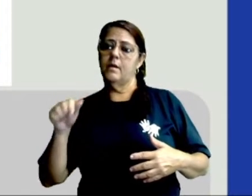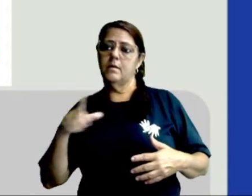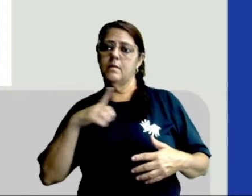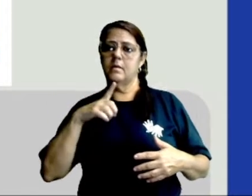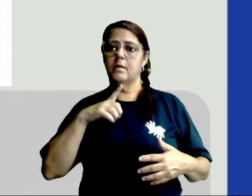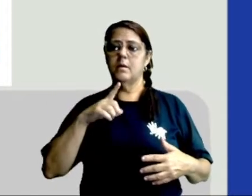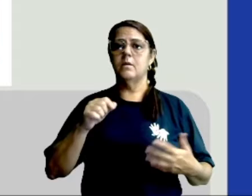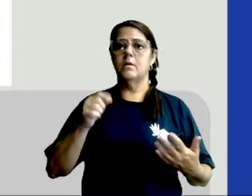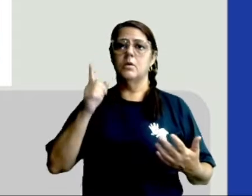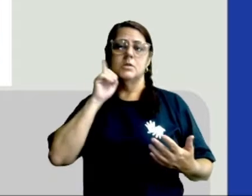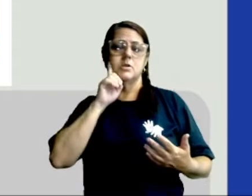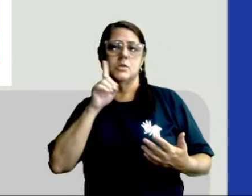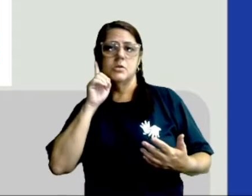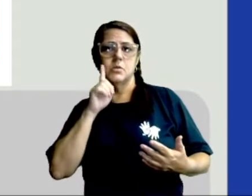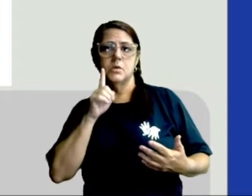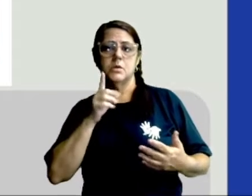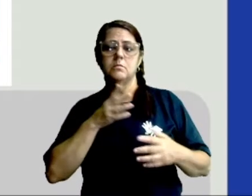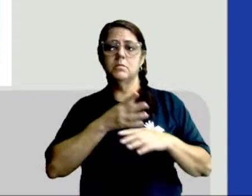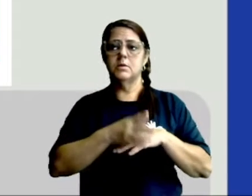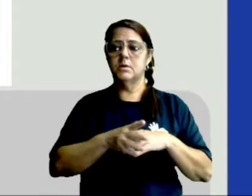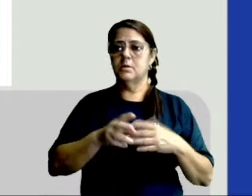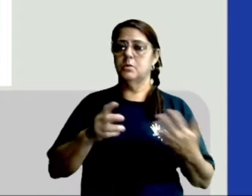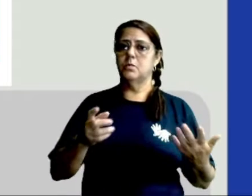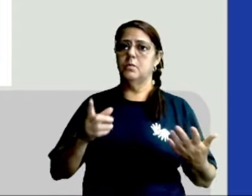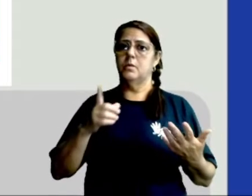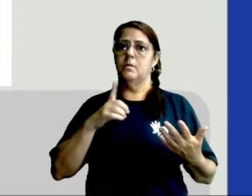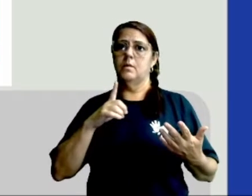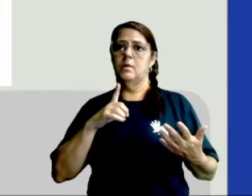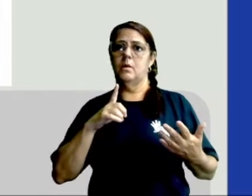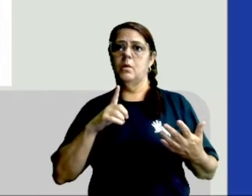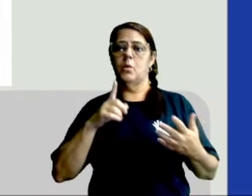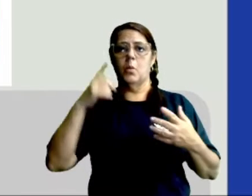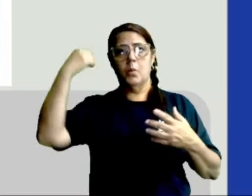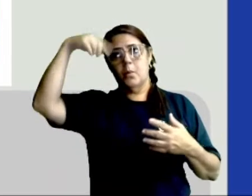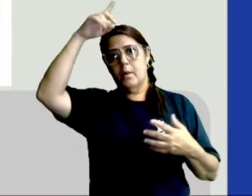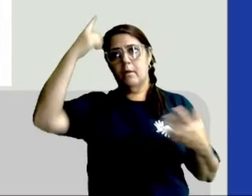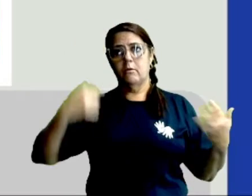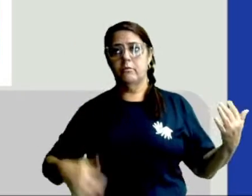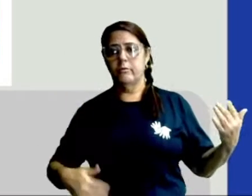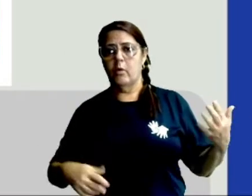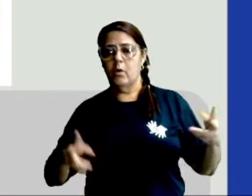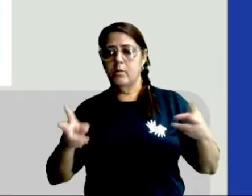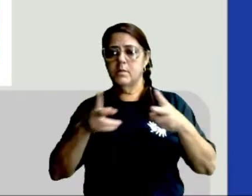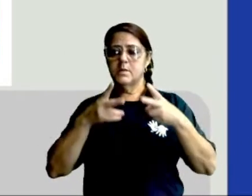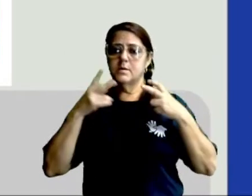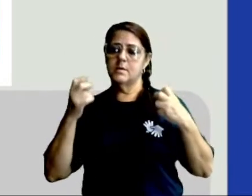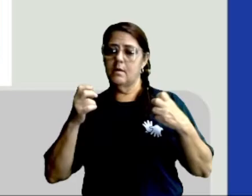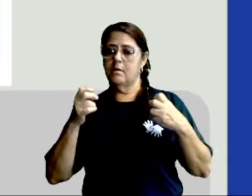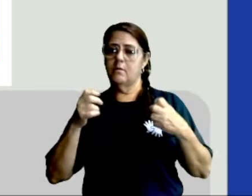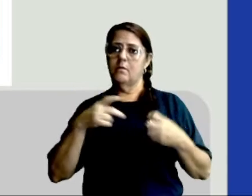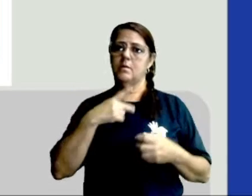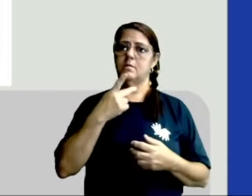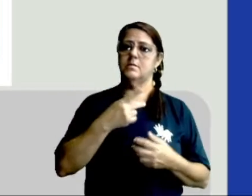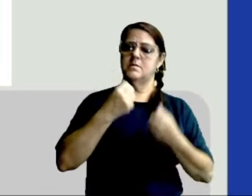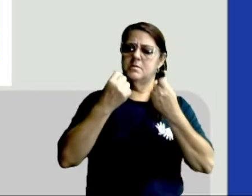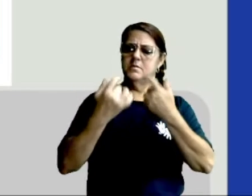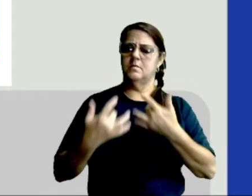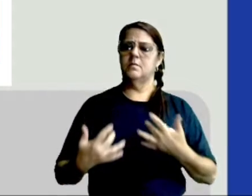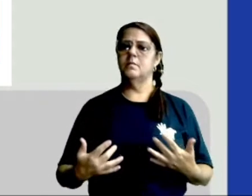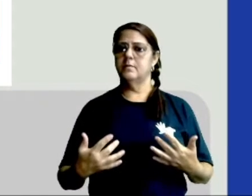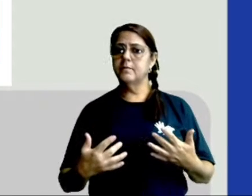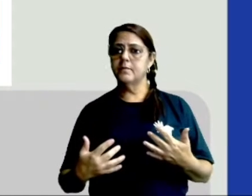Estados Unidos, passando pelo México e vindo até a América do Sul. Observe que quando a gente fala